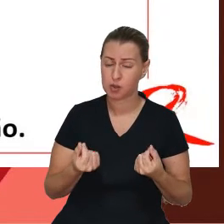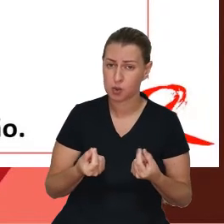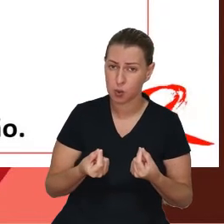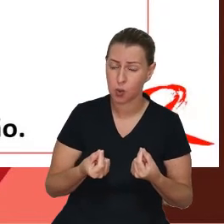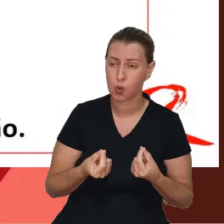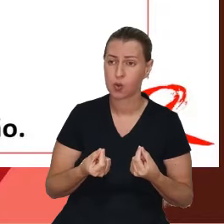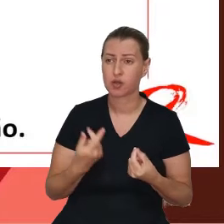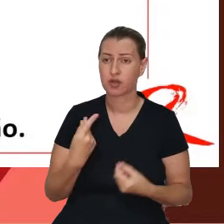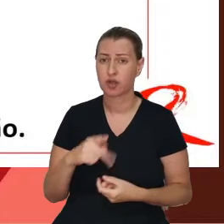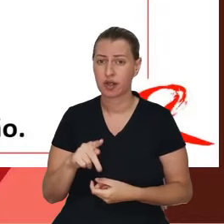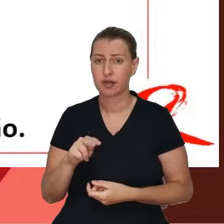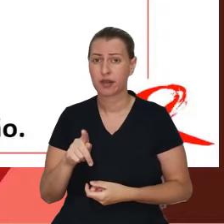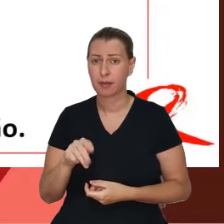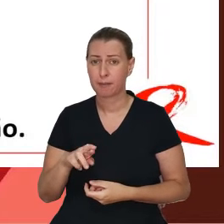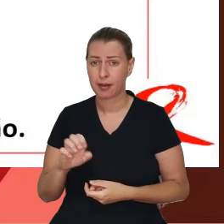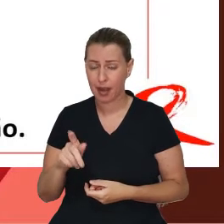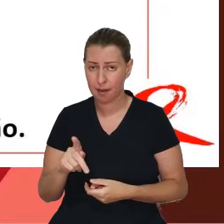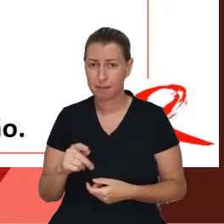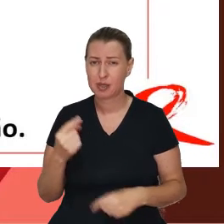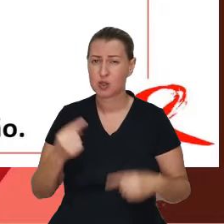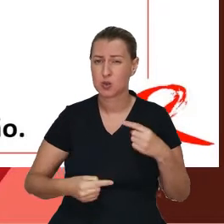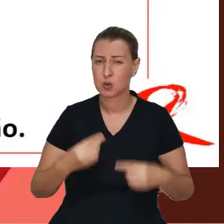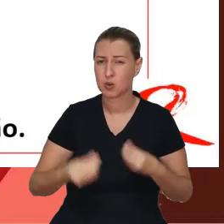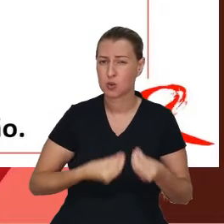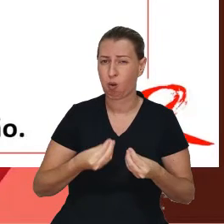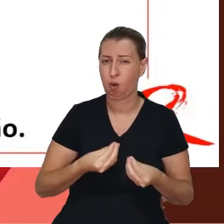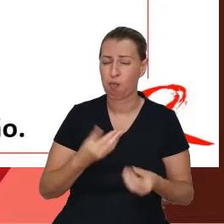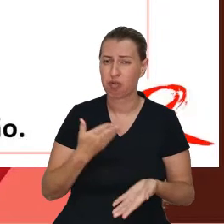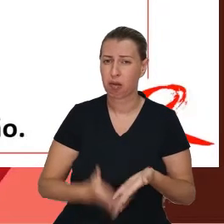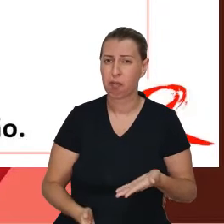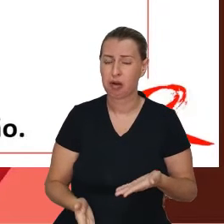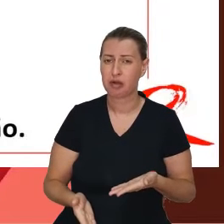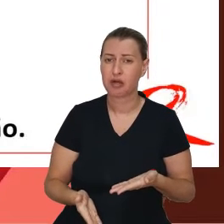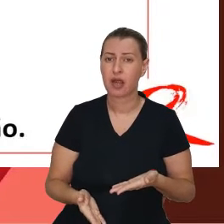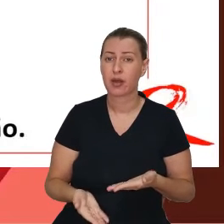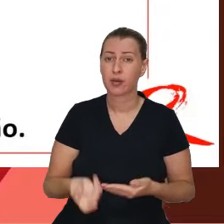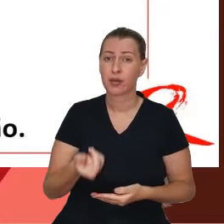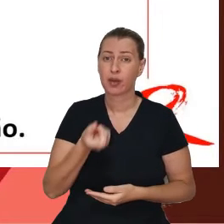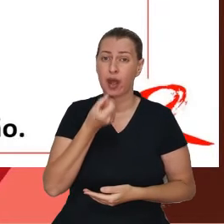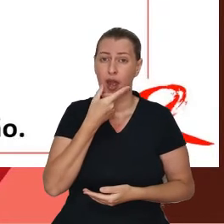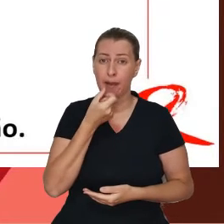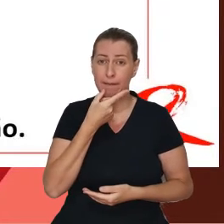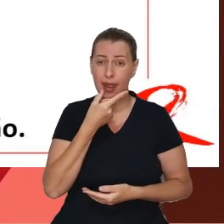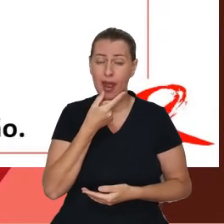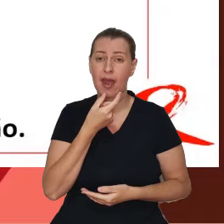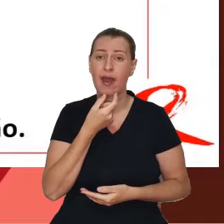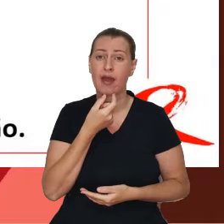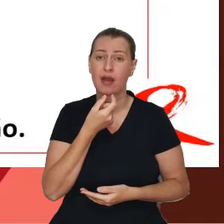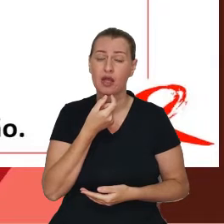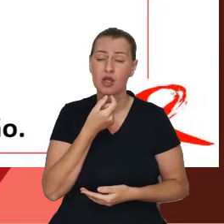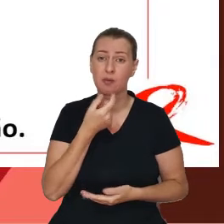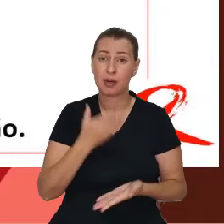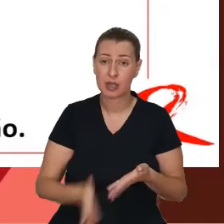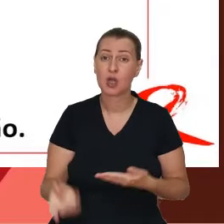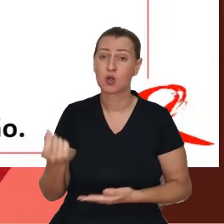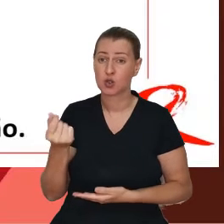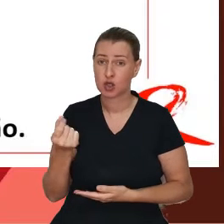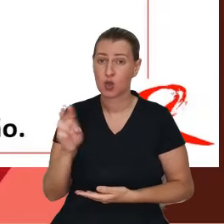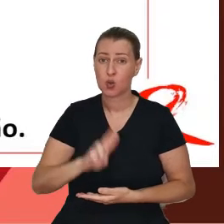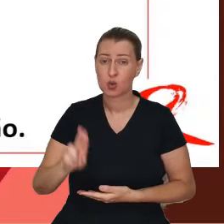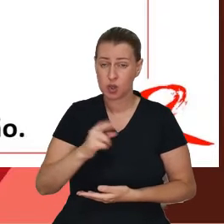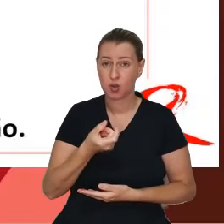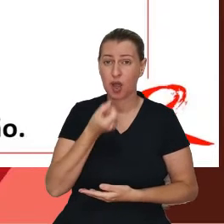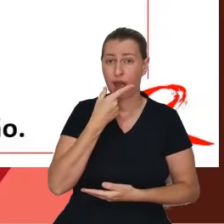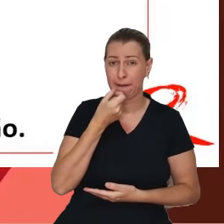estaria desperdiçando dinheiro público com medicamentos preventivos, mas a PrEP é